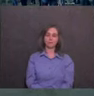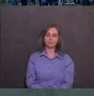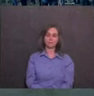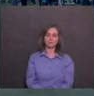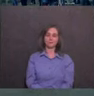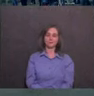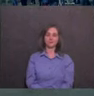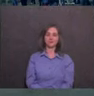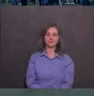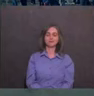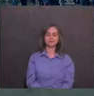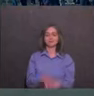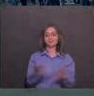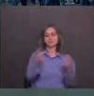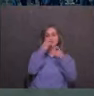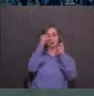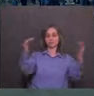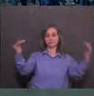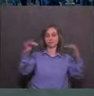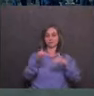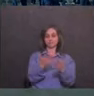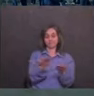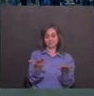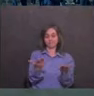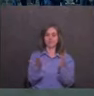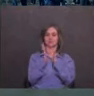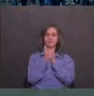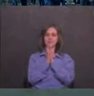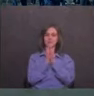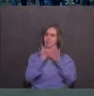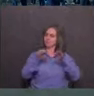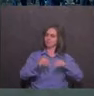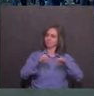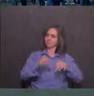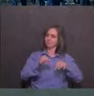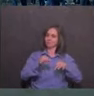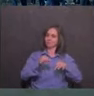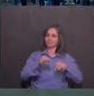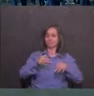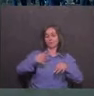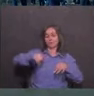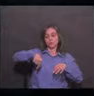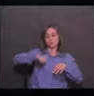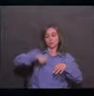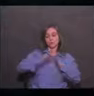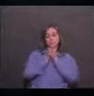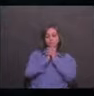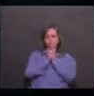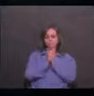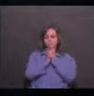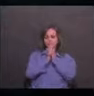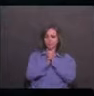Amém. Caros peregrinos, terminada esta celebração, a nossa vigília de oração prolonga-se por toda a